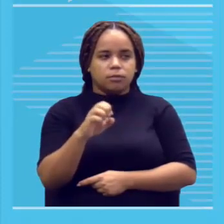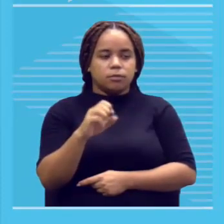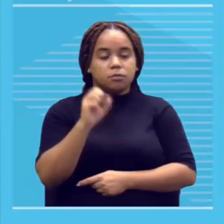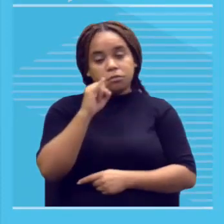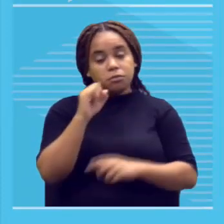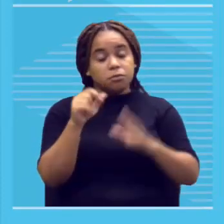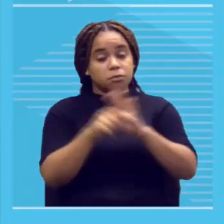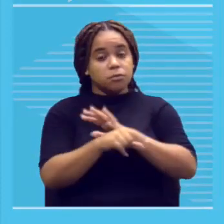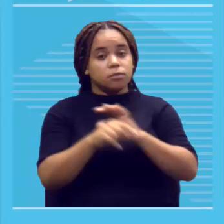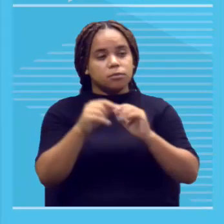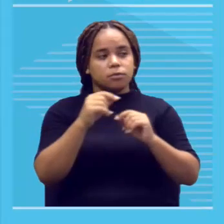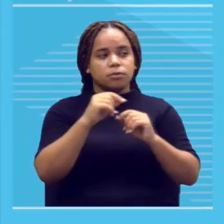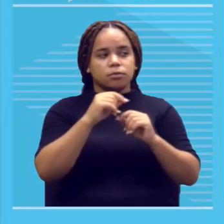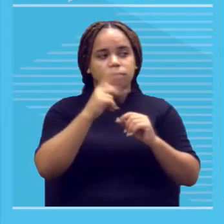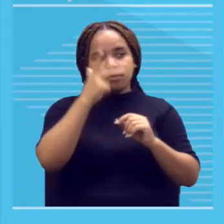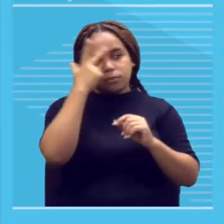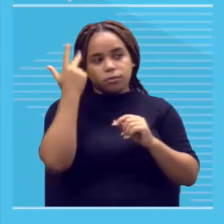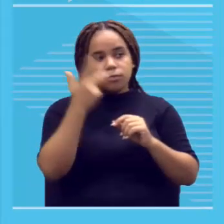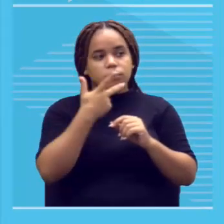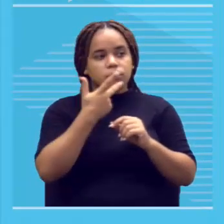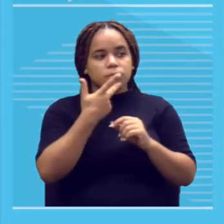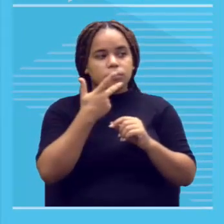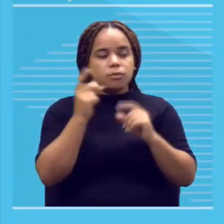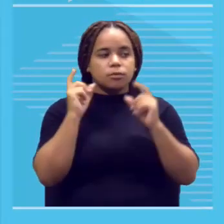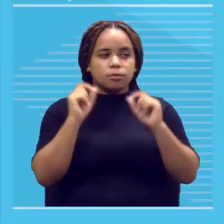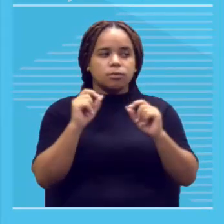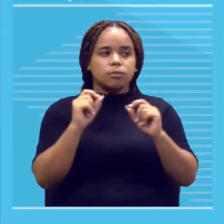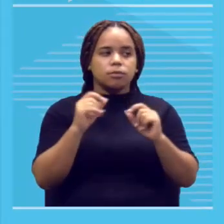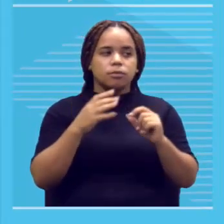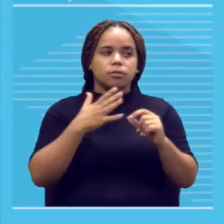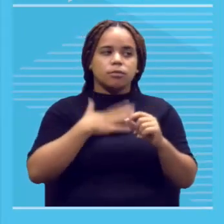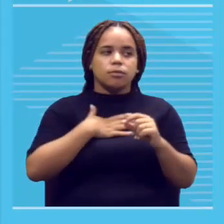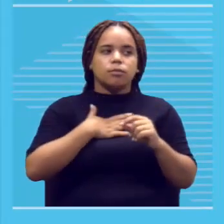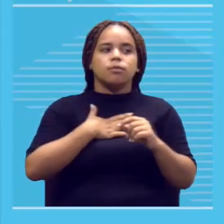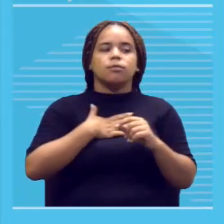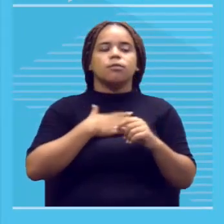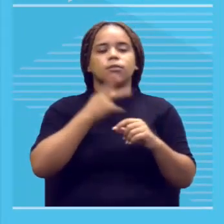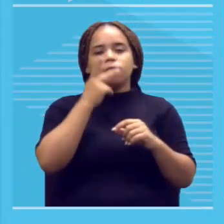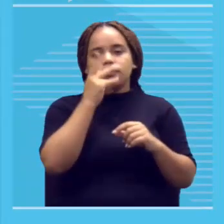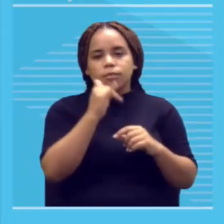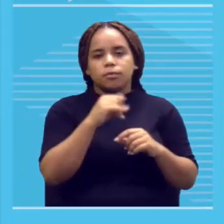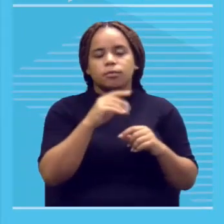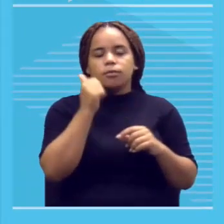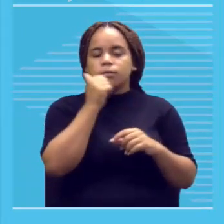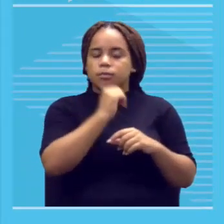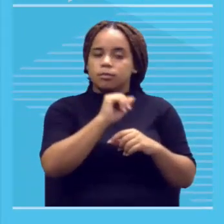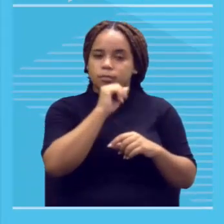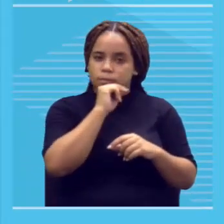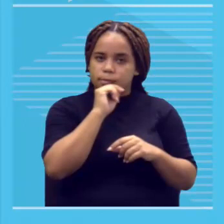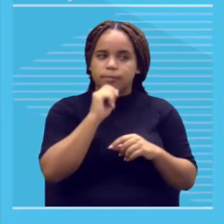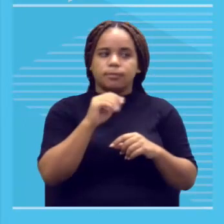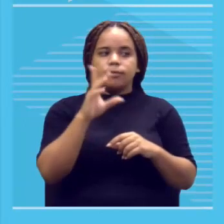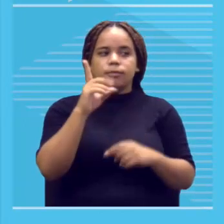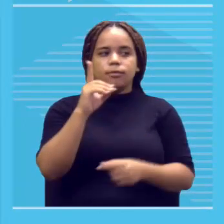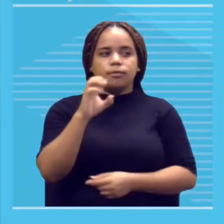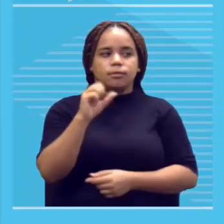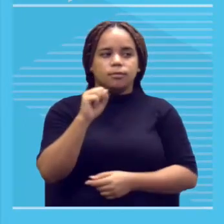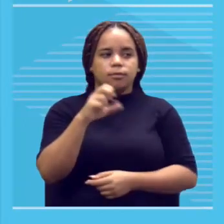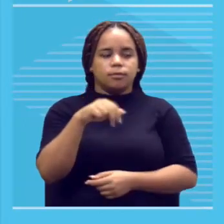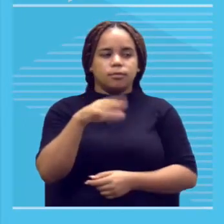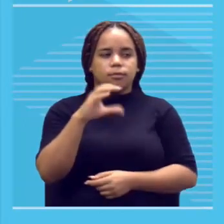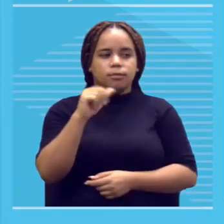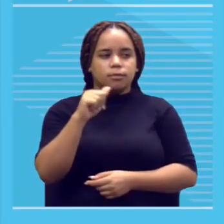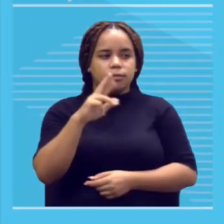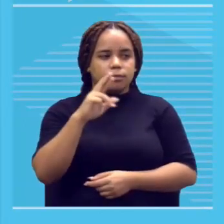ia falar ah meu pai desencarne né desencarnou minha mãe desencarnou Fulano desencarnou por que